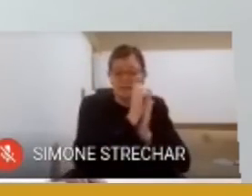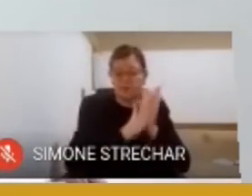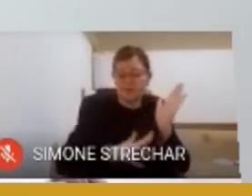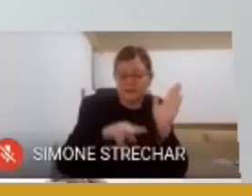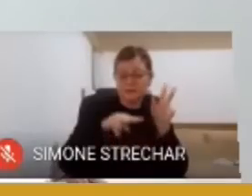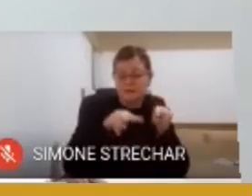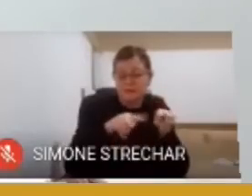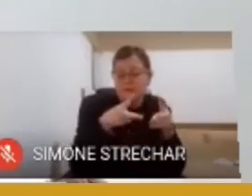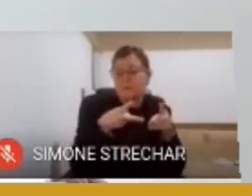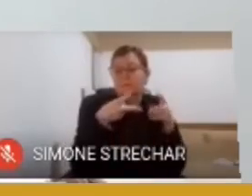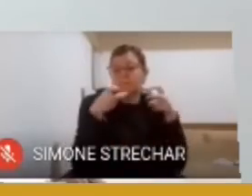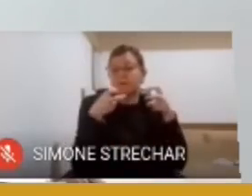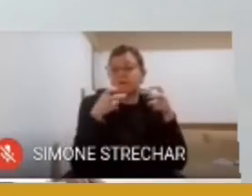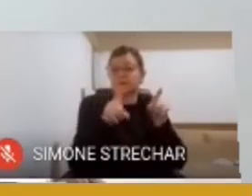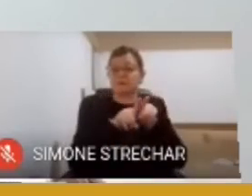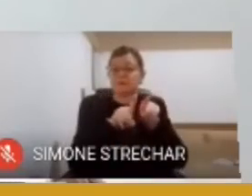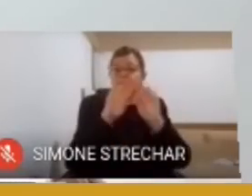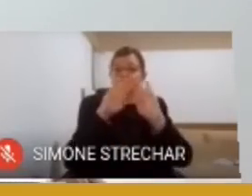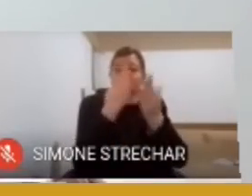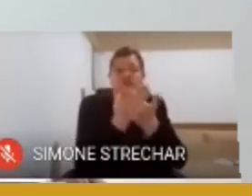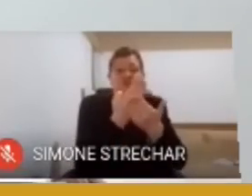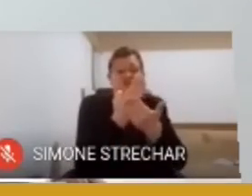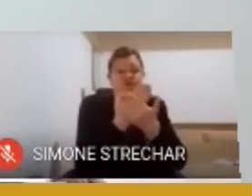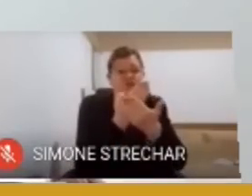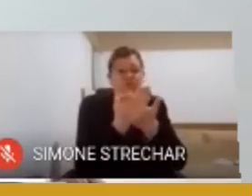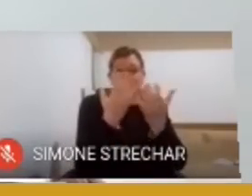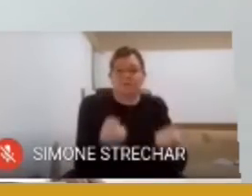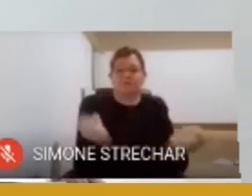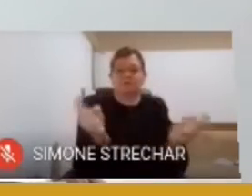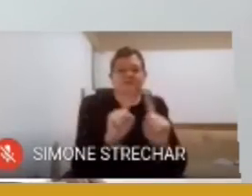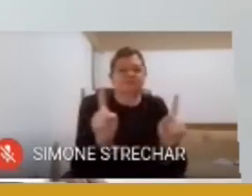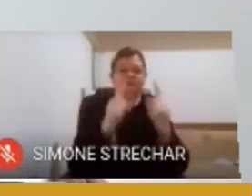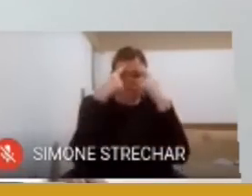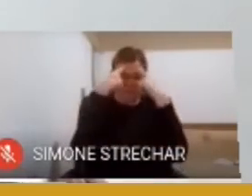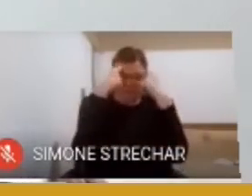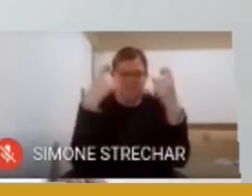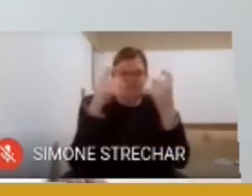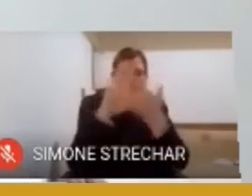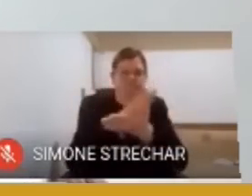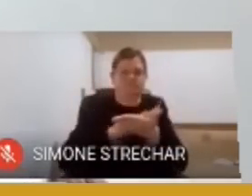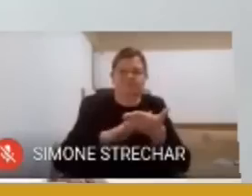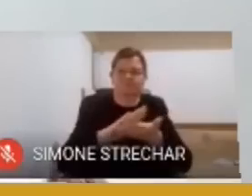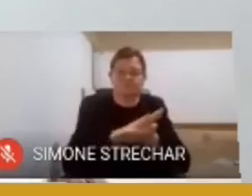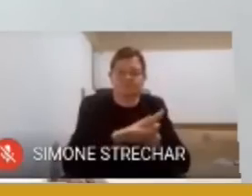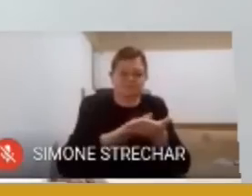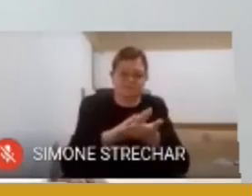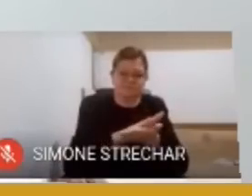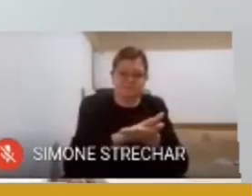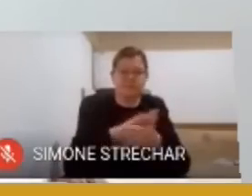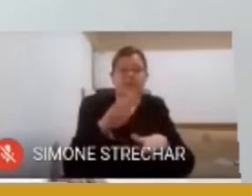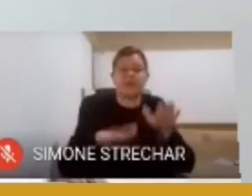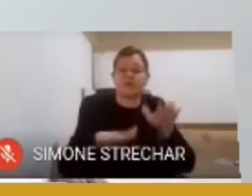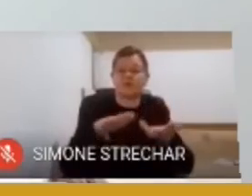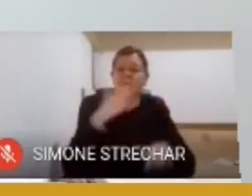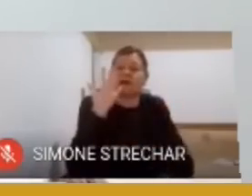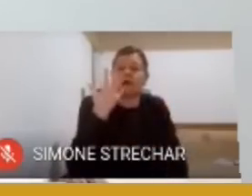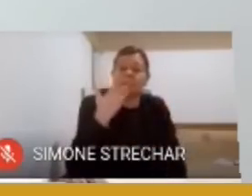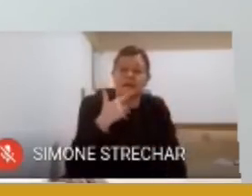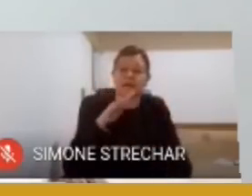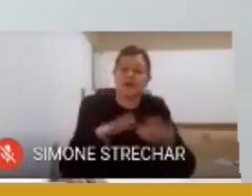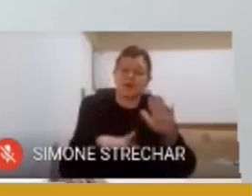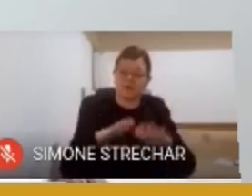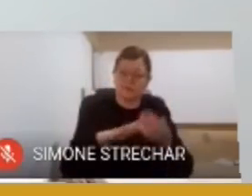violência. Inclusive, uma criança pode estar assistindo uma aula remota ao lado de um possível abusador, de uma possível